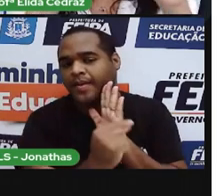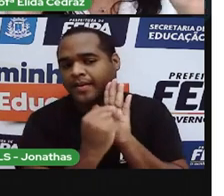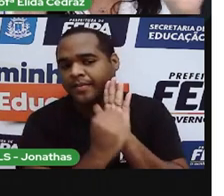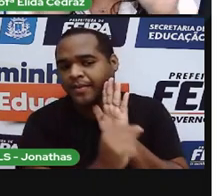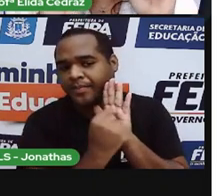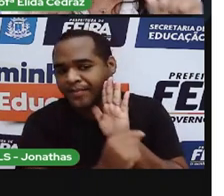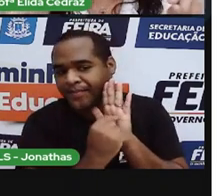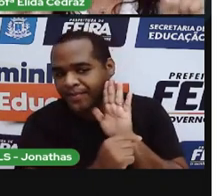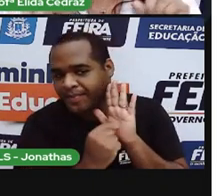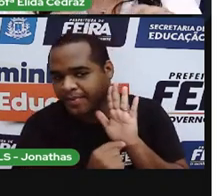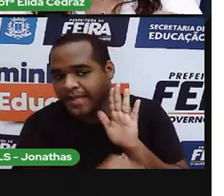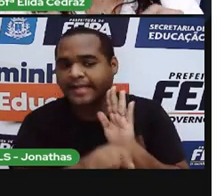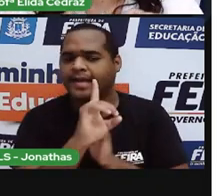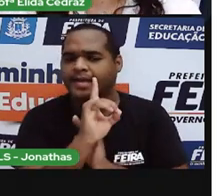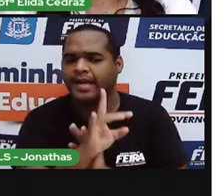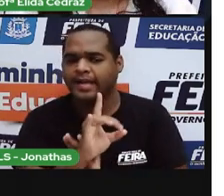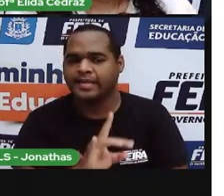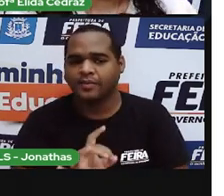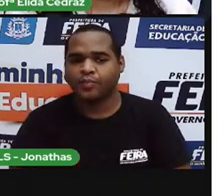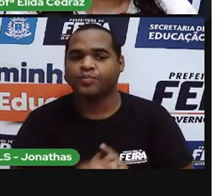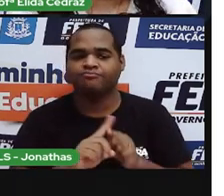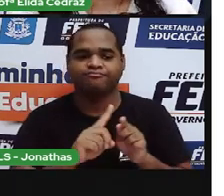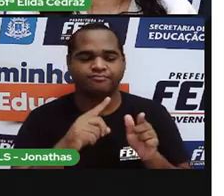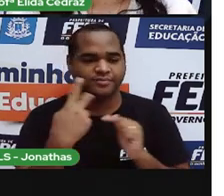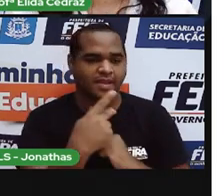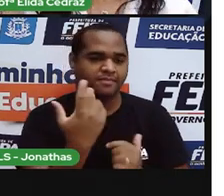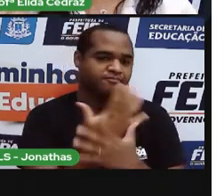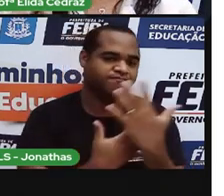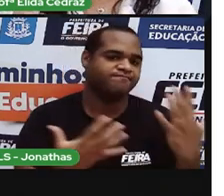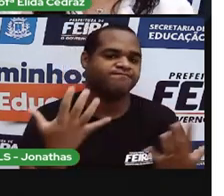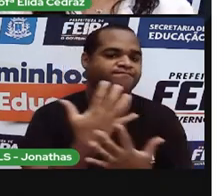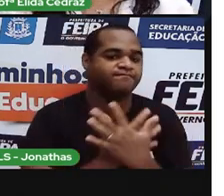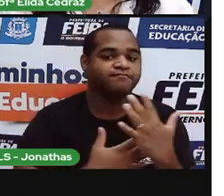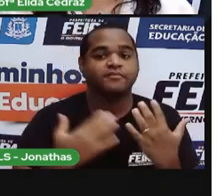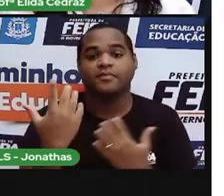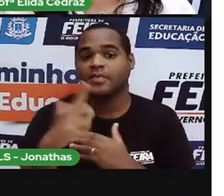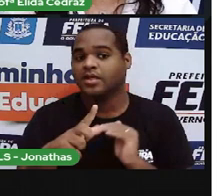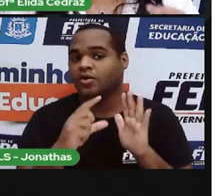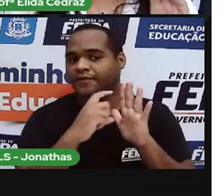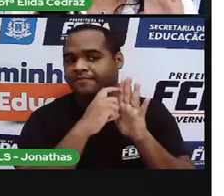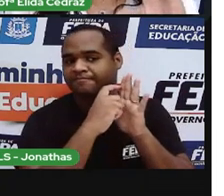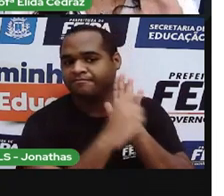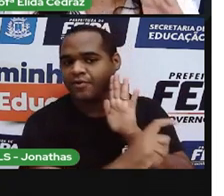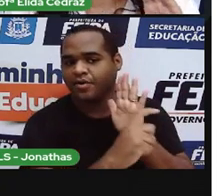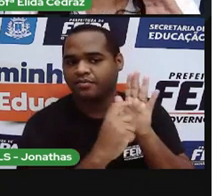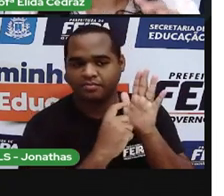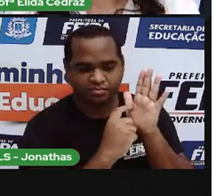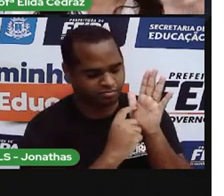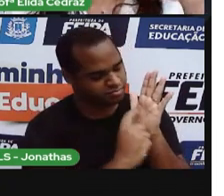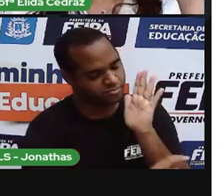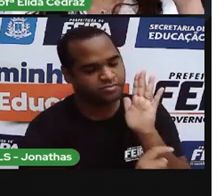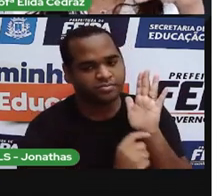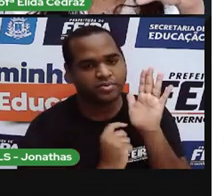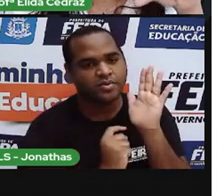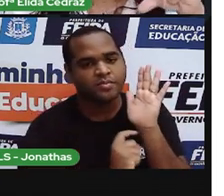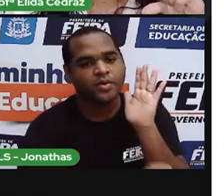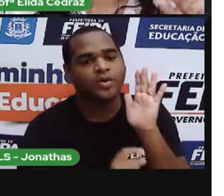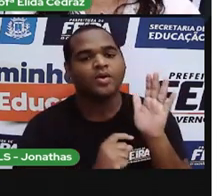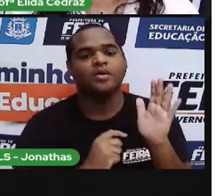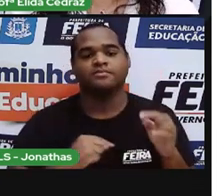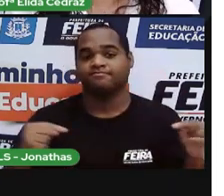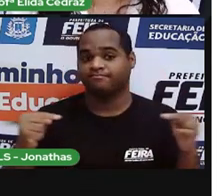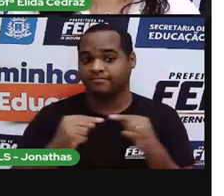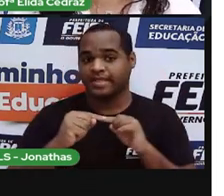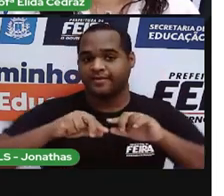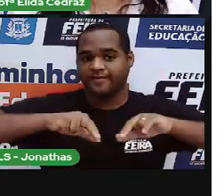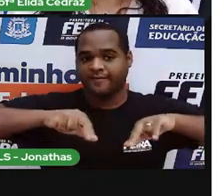cada linha escrita da nossa canção. E a estrofe é o grupo de